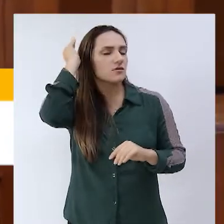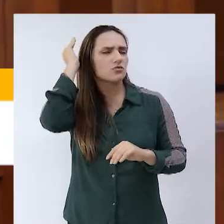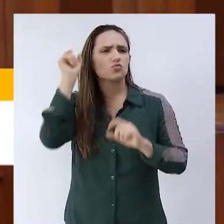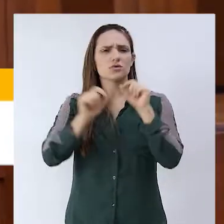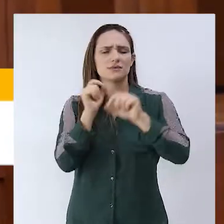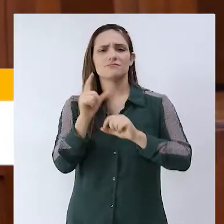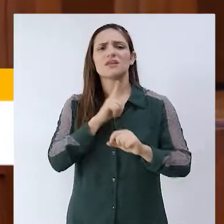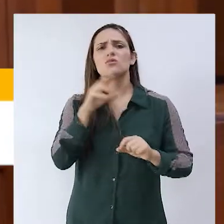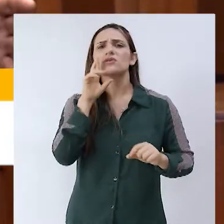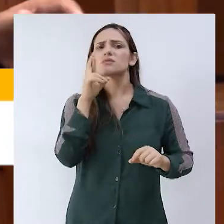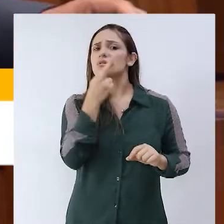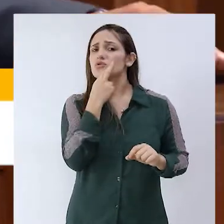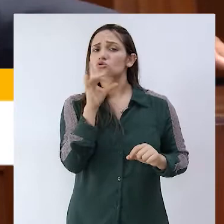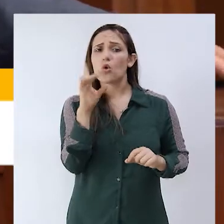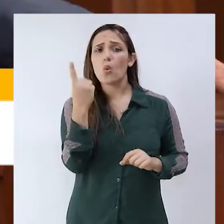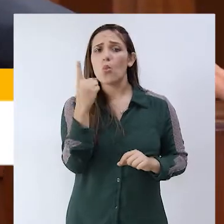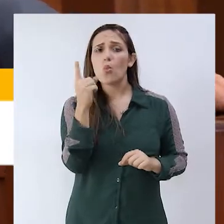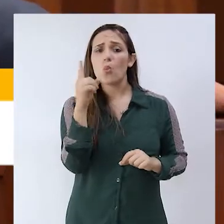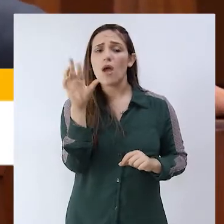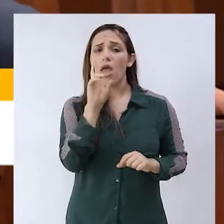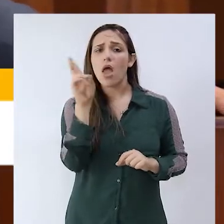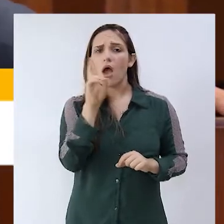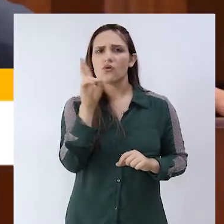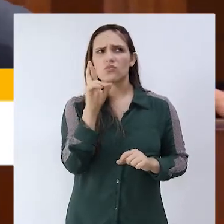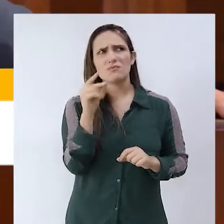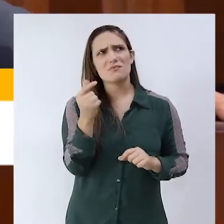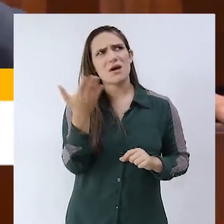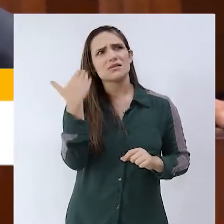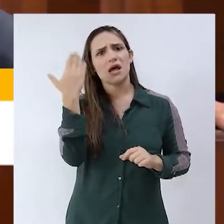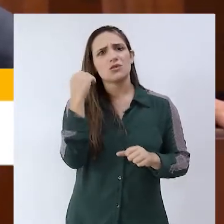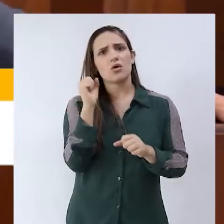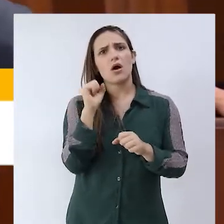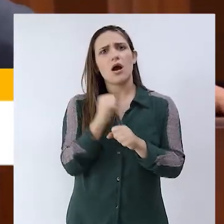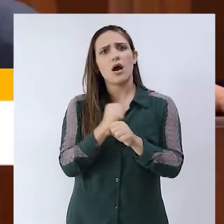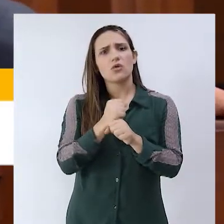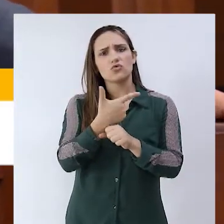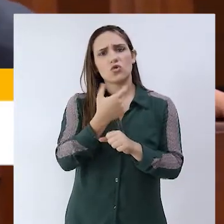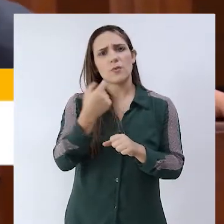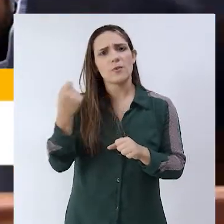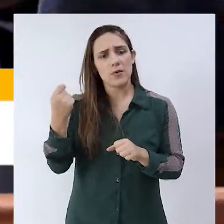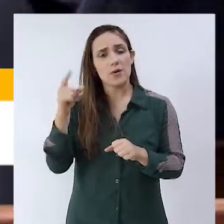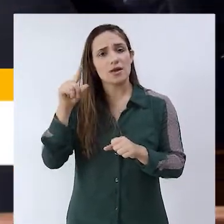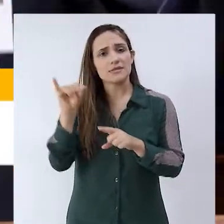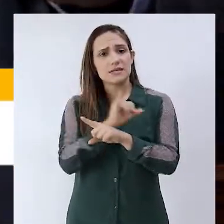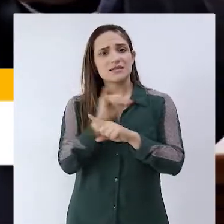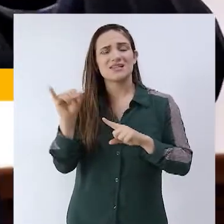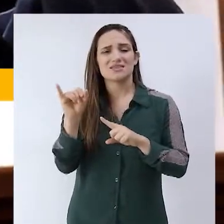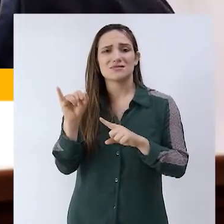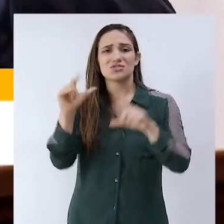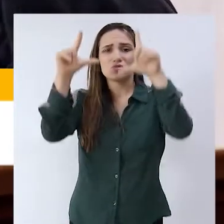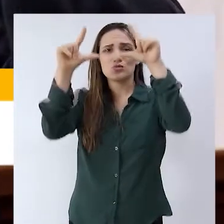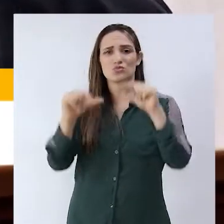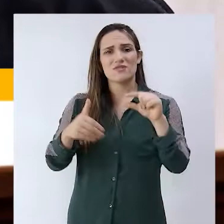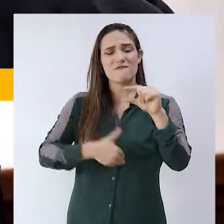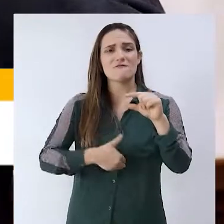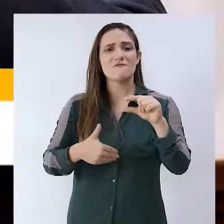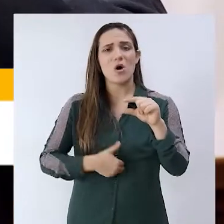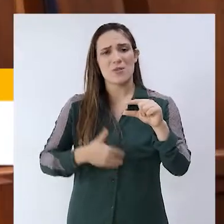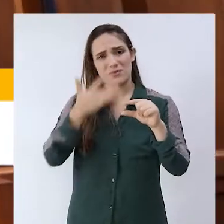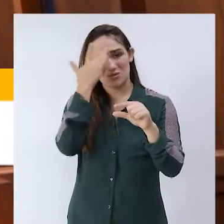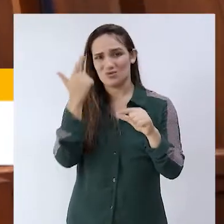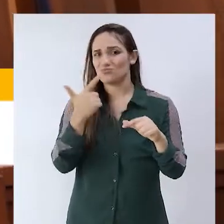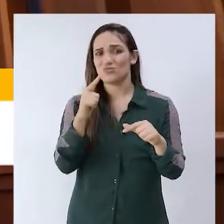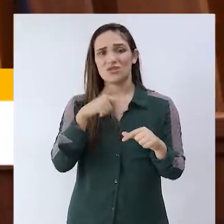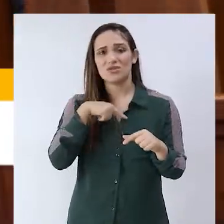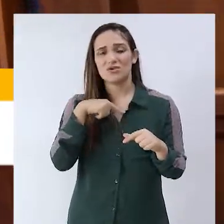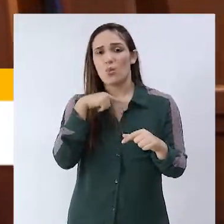Segundo o parlamentar, esse modelo de estabelecimento existiu no estado no início dos anos 2000 e é uma importante ferramenta de enfrentamento